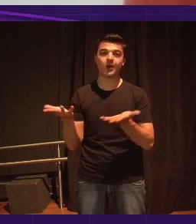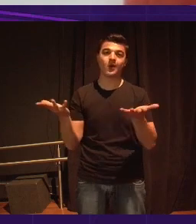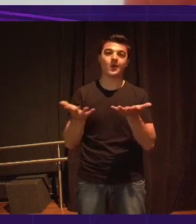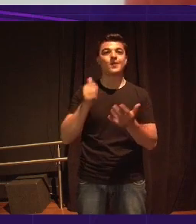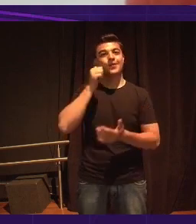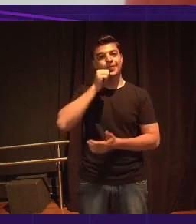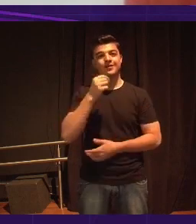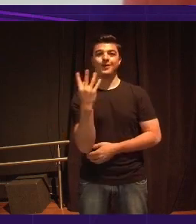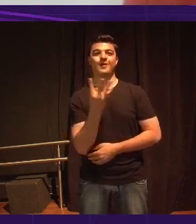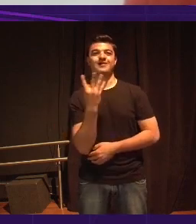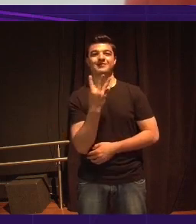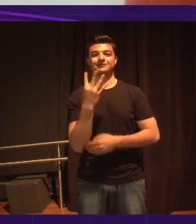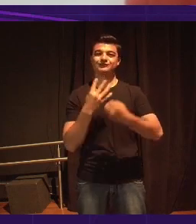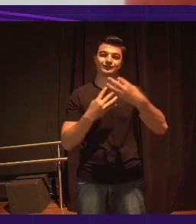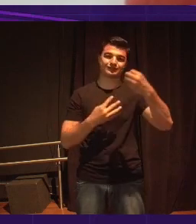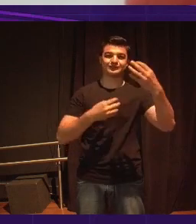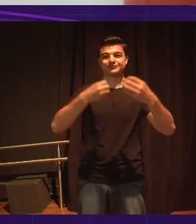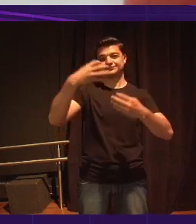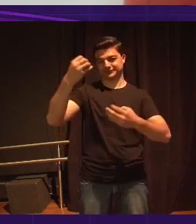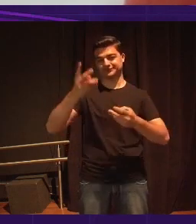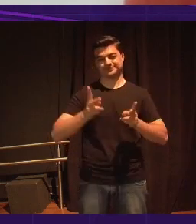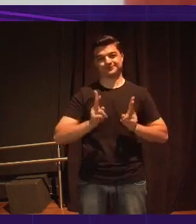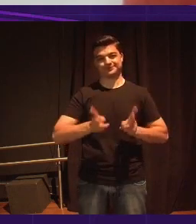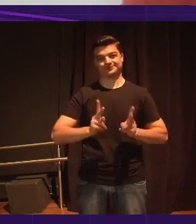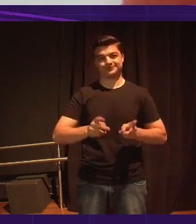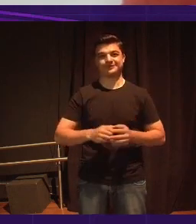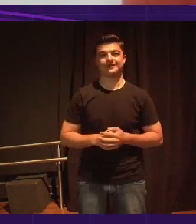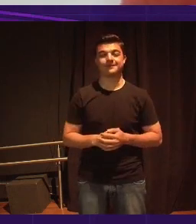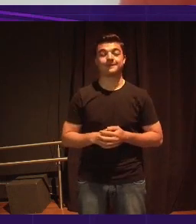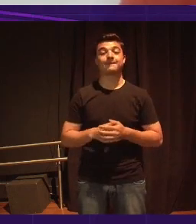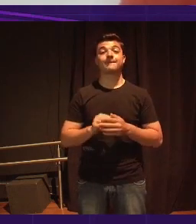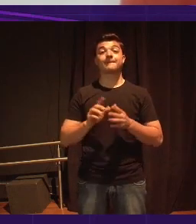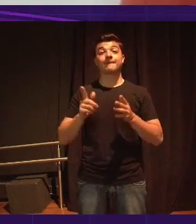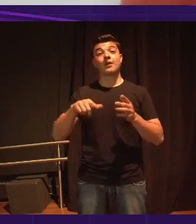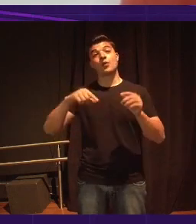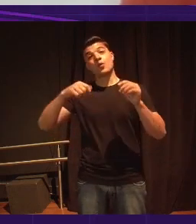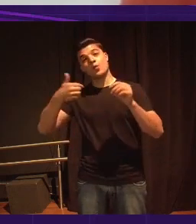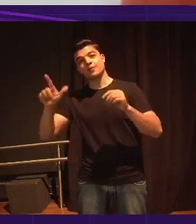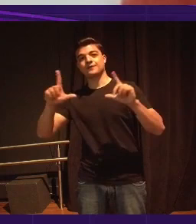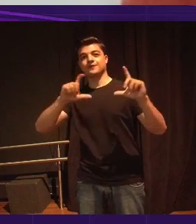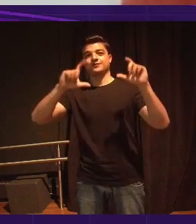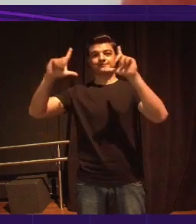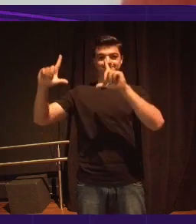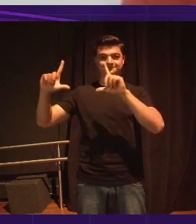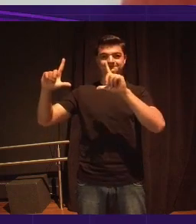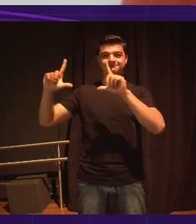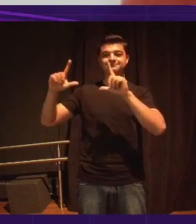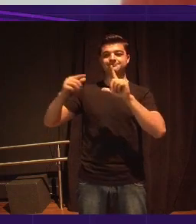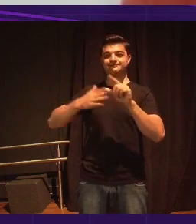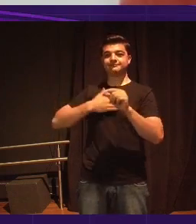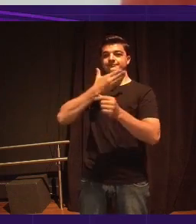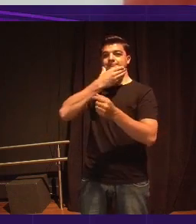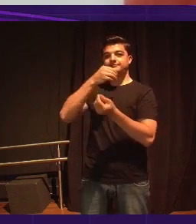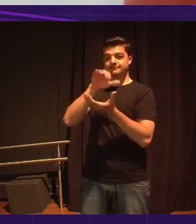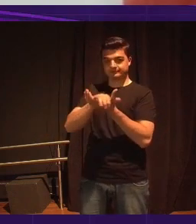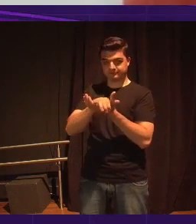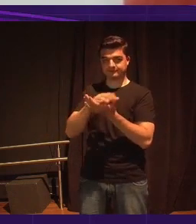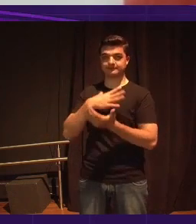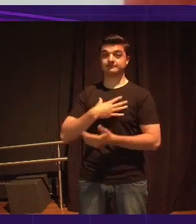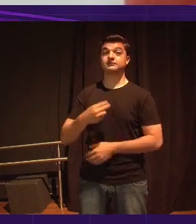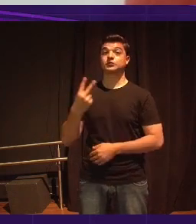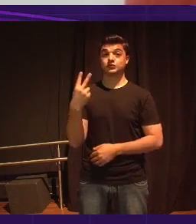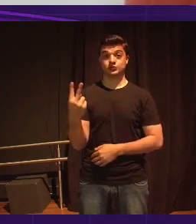mulheres. Do lado esquerdo, a minha família atual, né, família que eu constituí, então meu marido, eu tenho 2